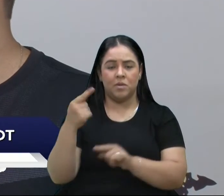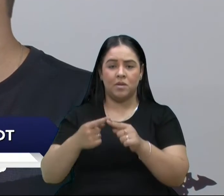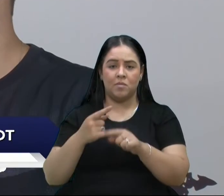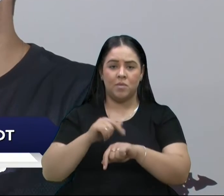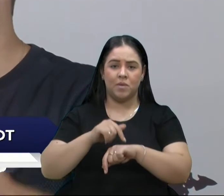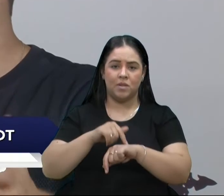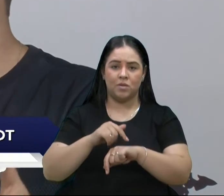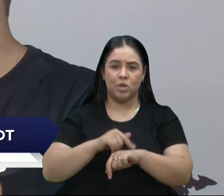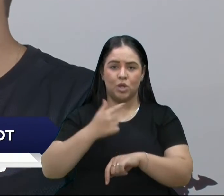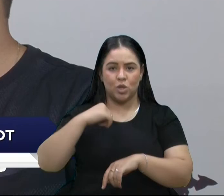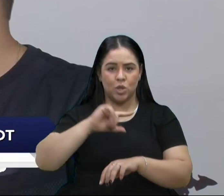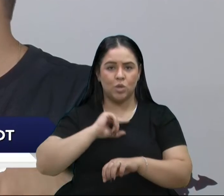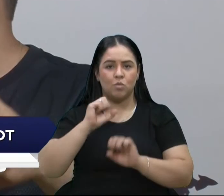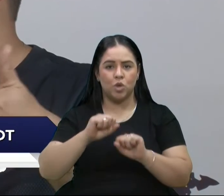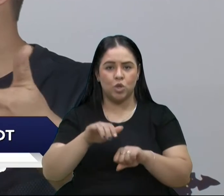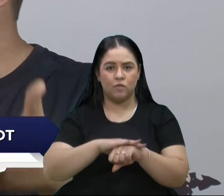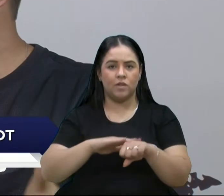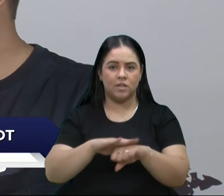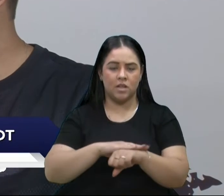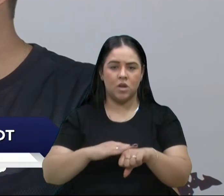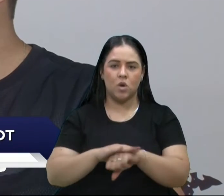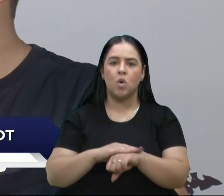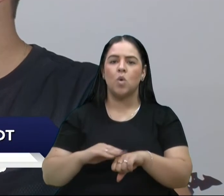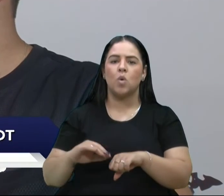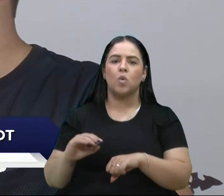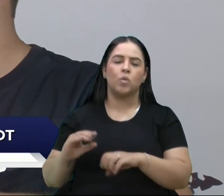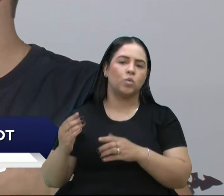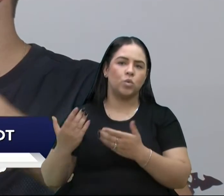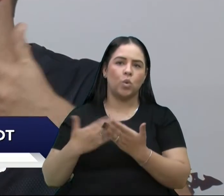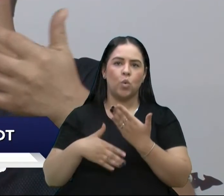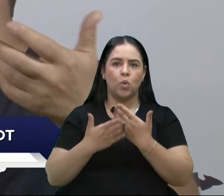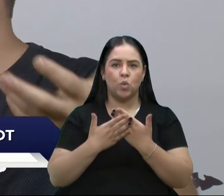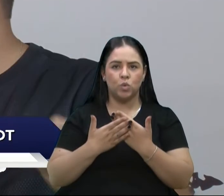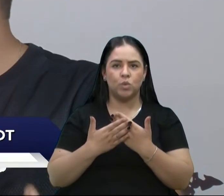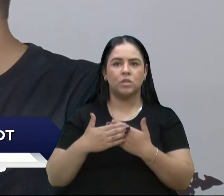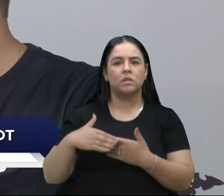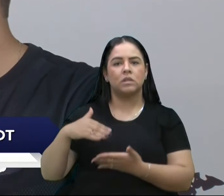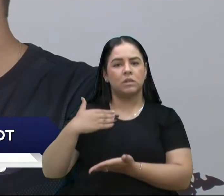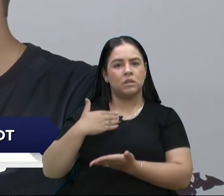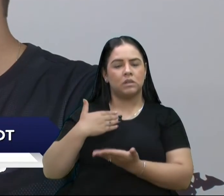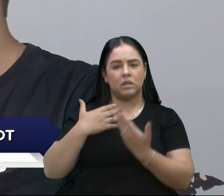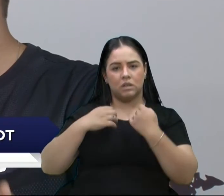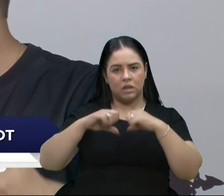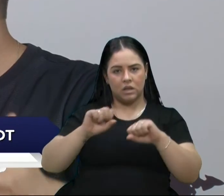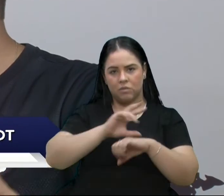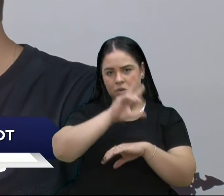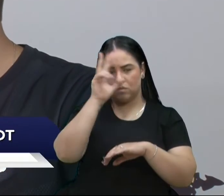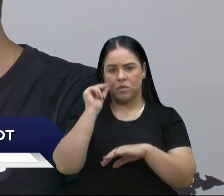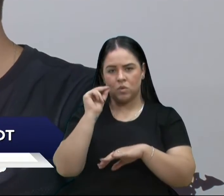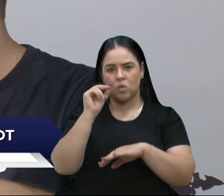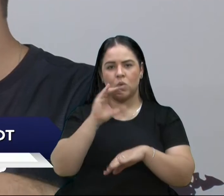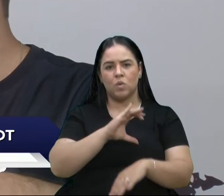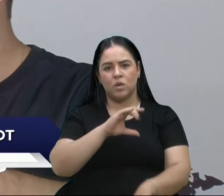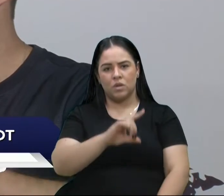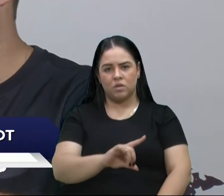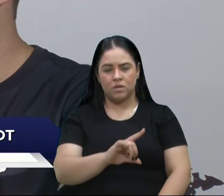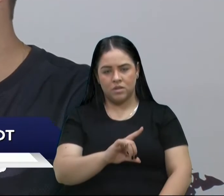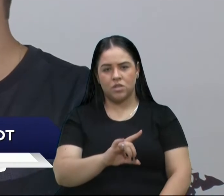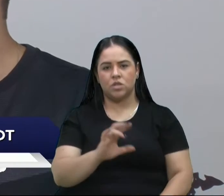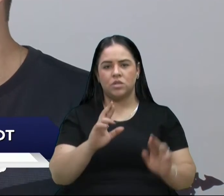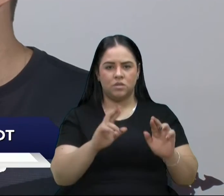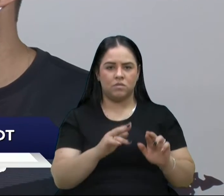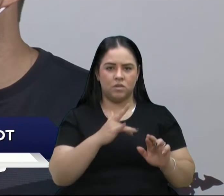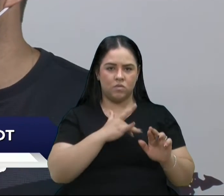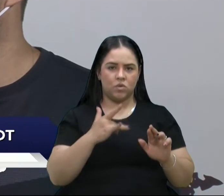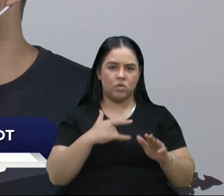gente discutir com o Conselho Municipal de Saúde, com a Secretaria Municipal, com o Conselho, com a Coordenadoria Regional de Saúde, que dialoga